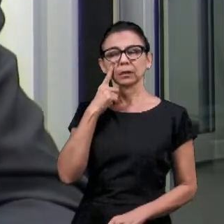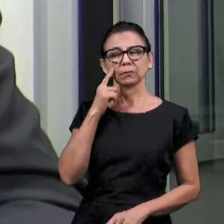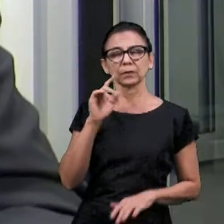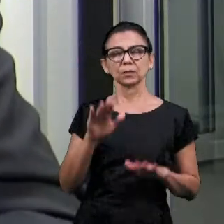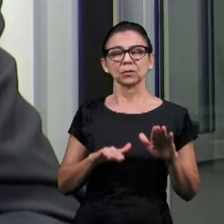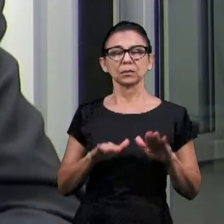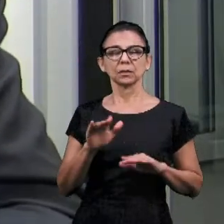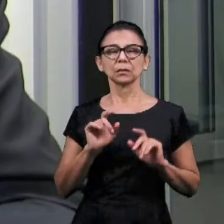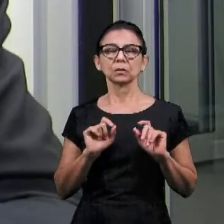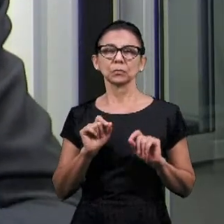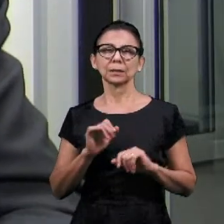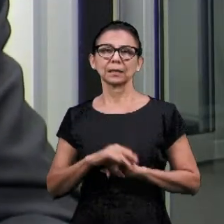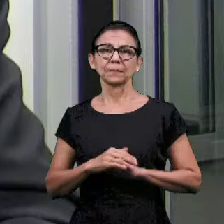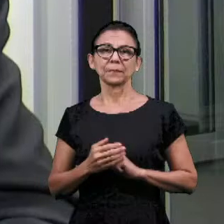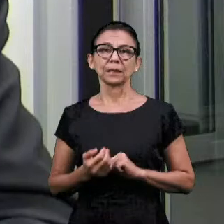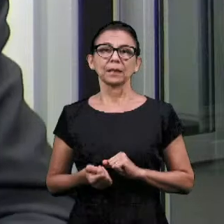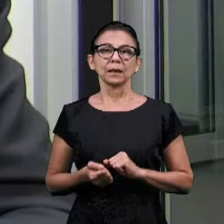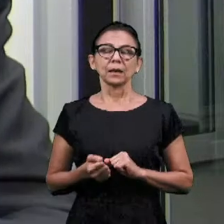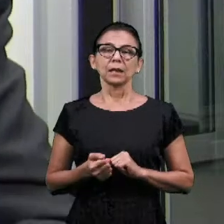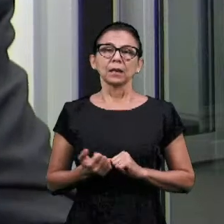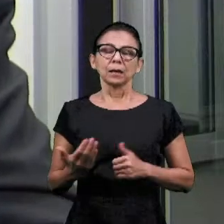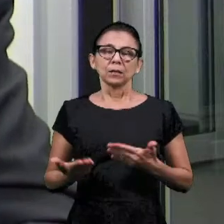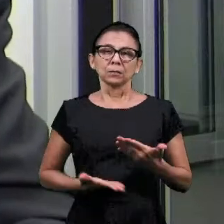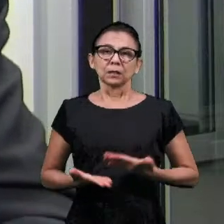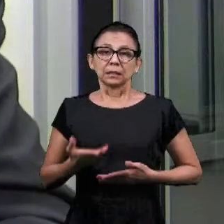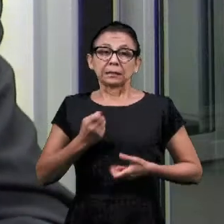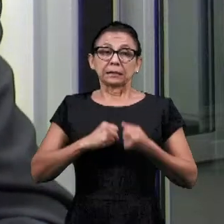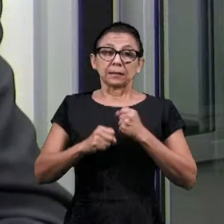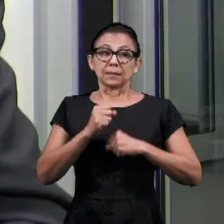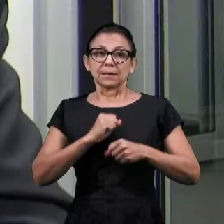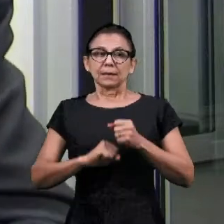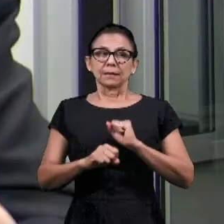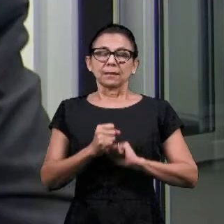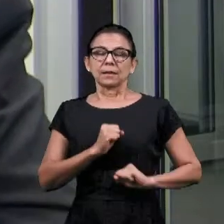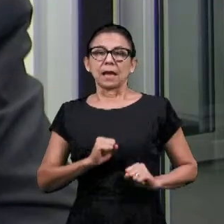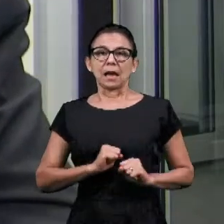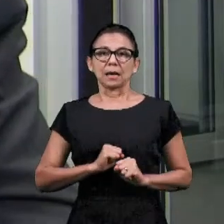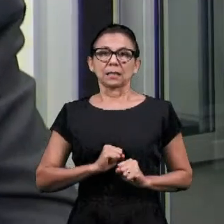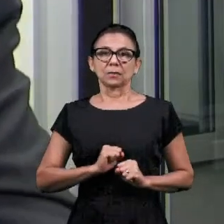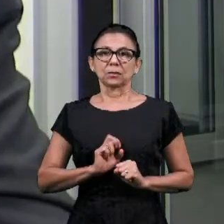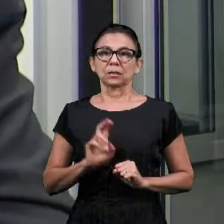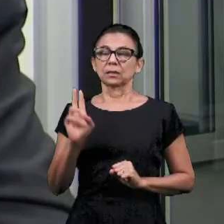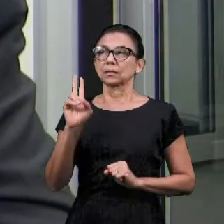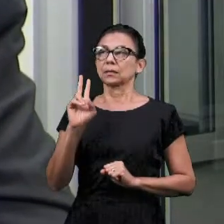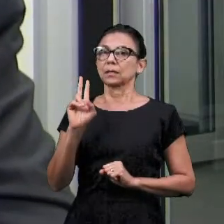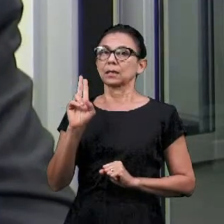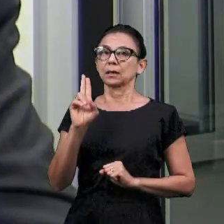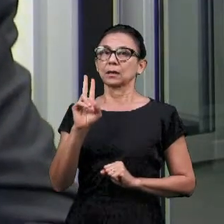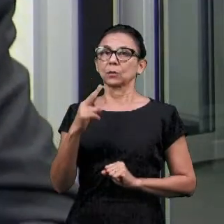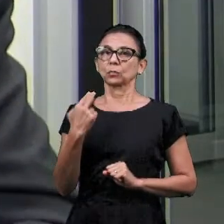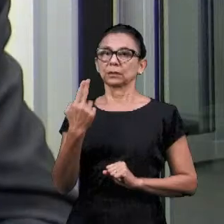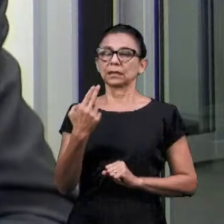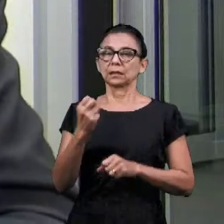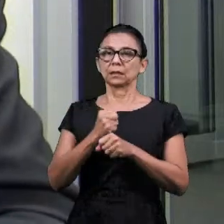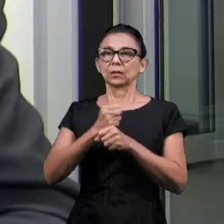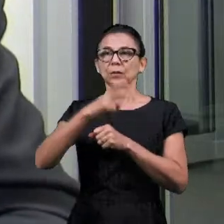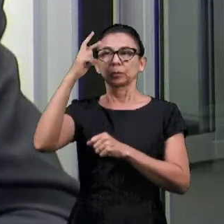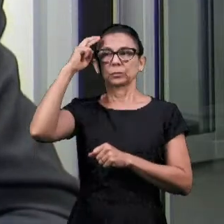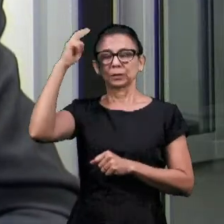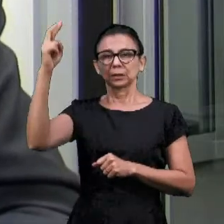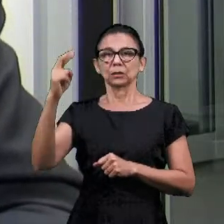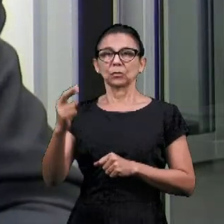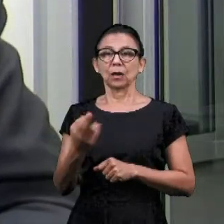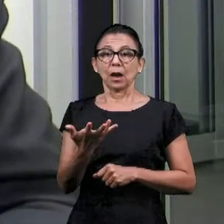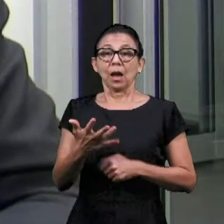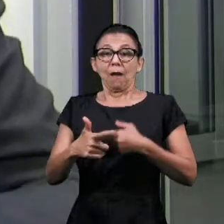que têm expectativa de serem levantados para uma função e não são num determinado momento, né? Aí você